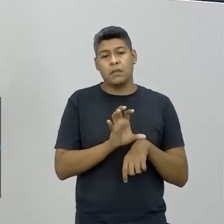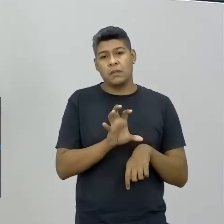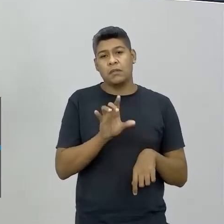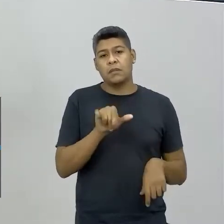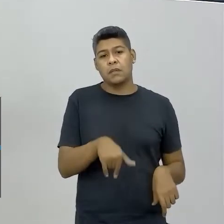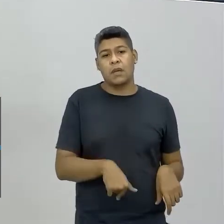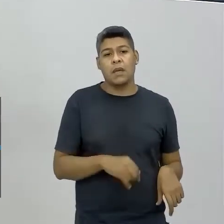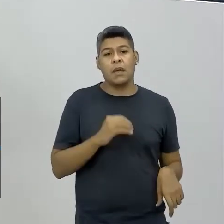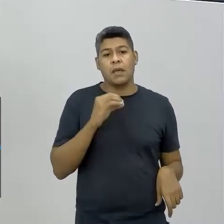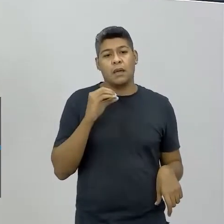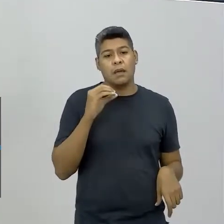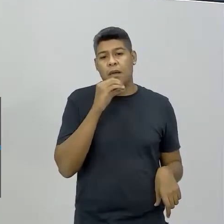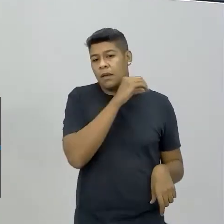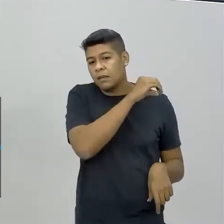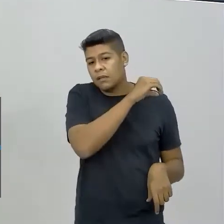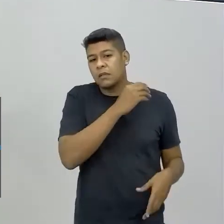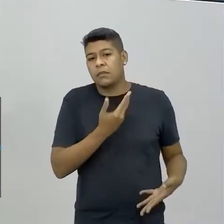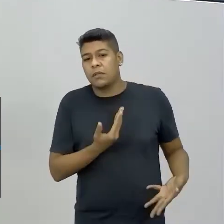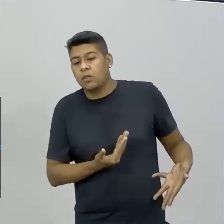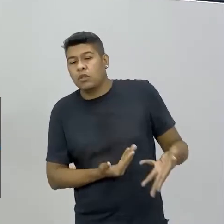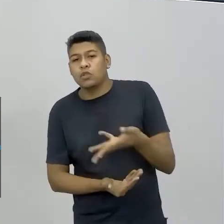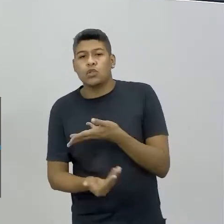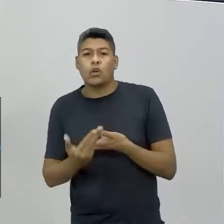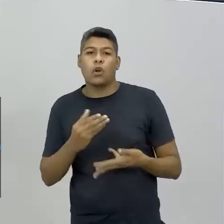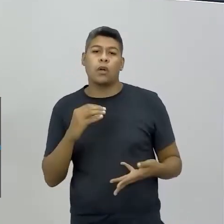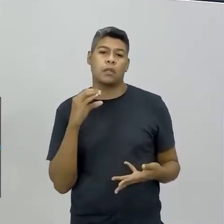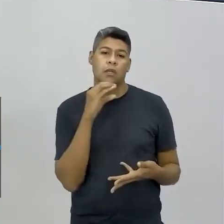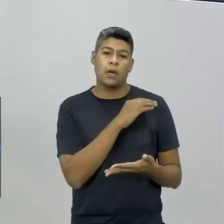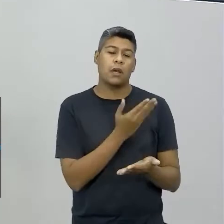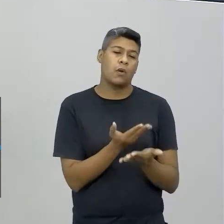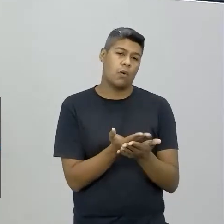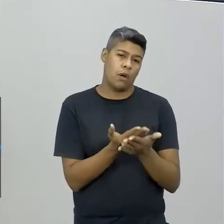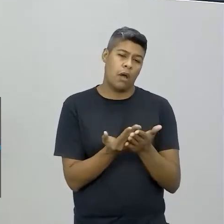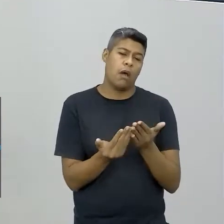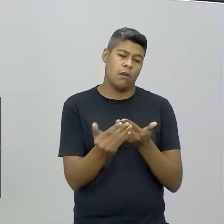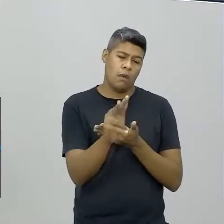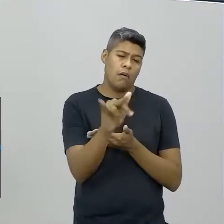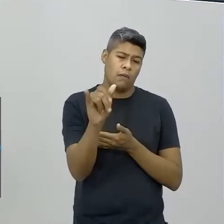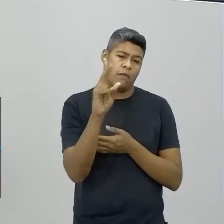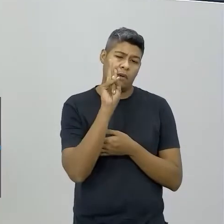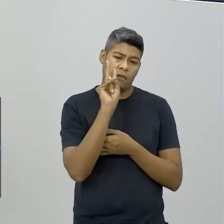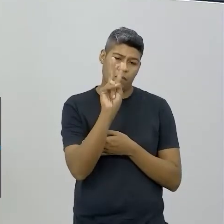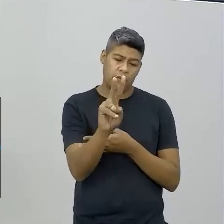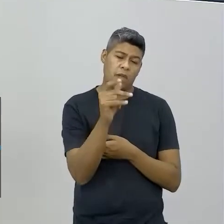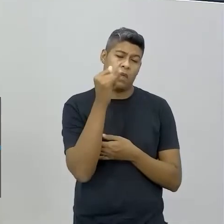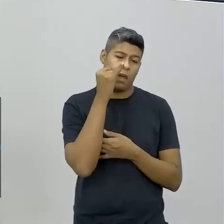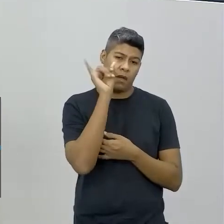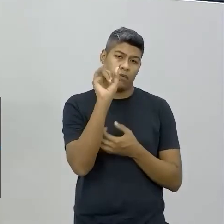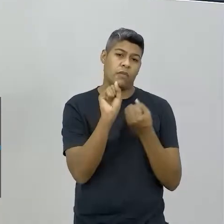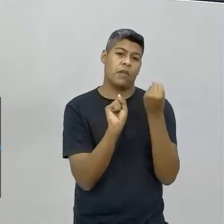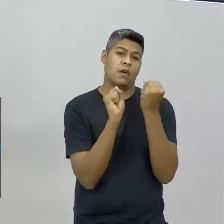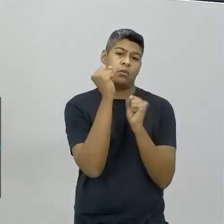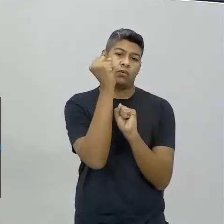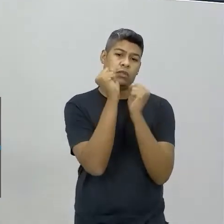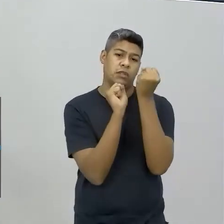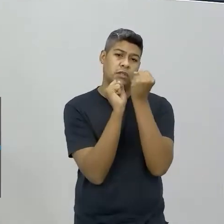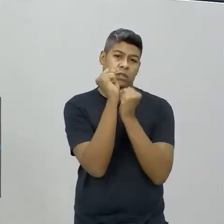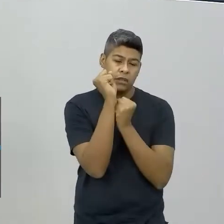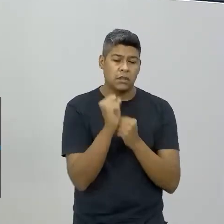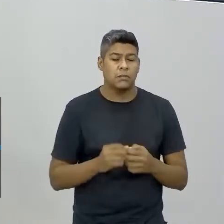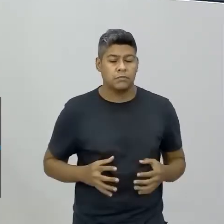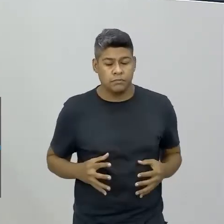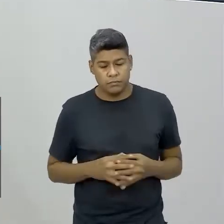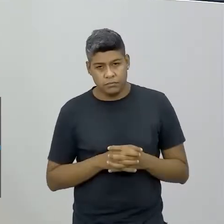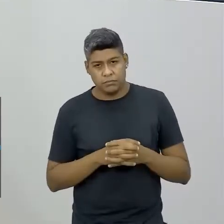esses aquecimentos, essas trocas de calor, a gente vai ver na próxima aula, sem precisar passar por uma usina. Inclusive na parte industrial,